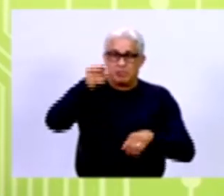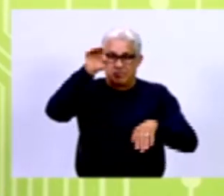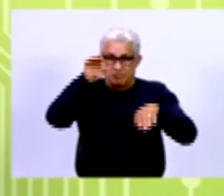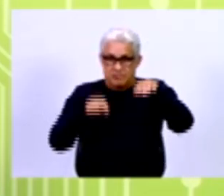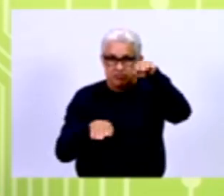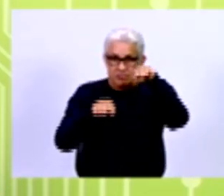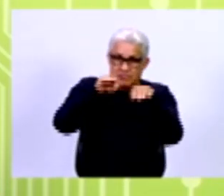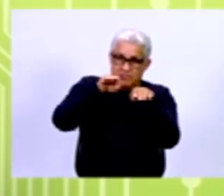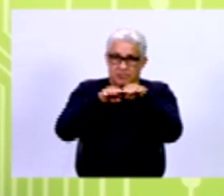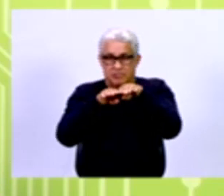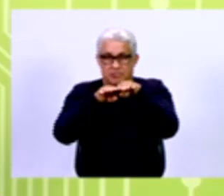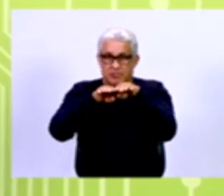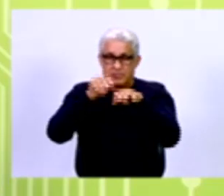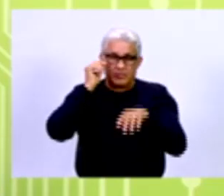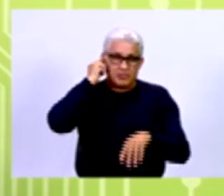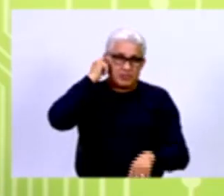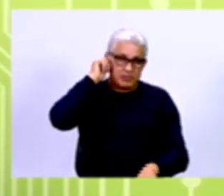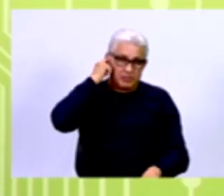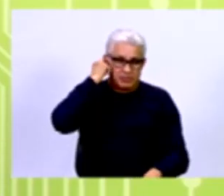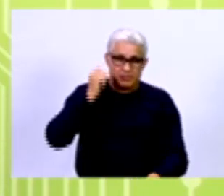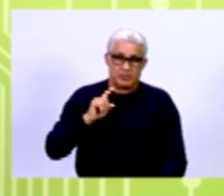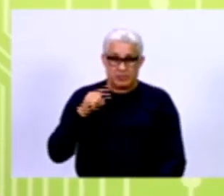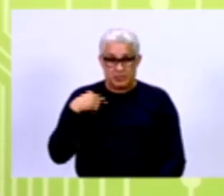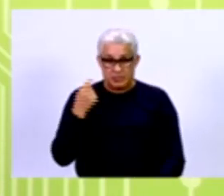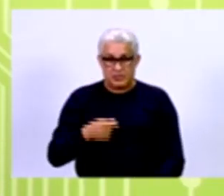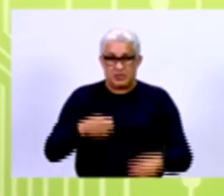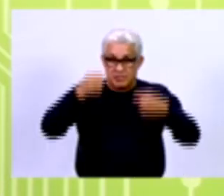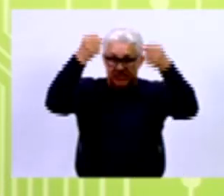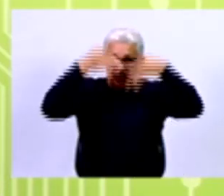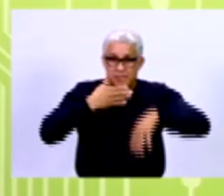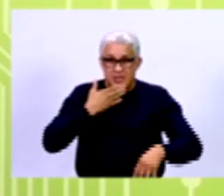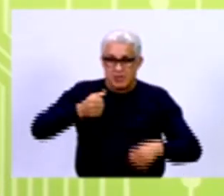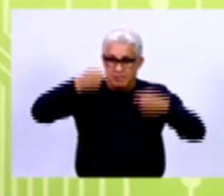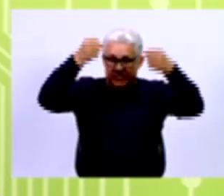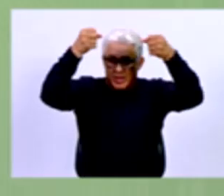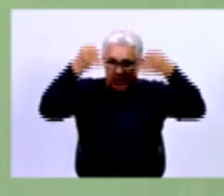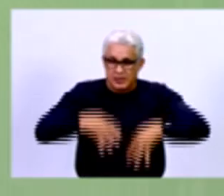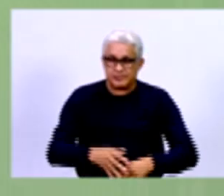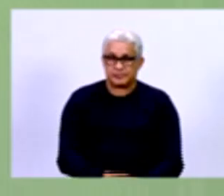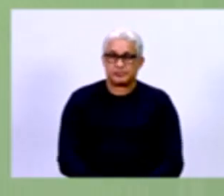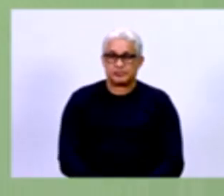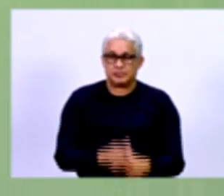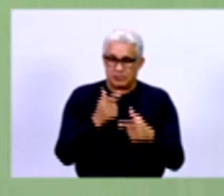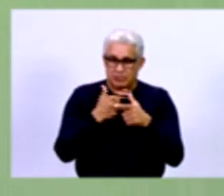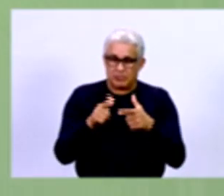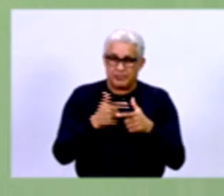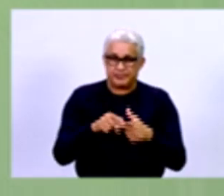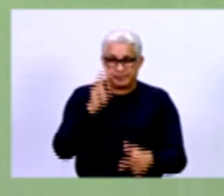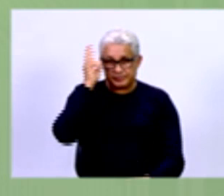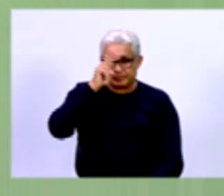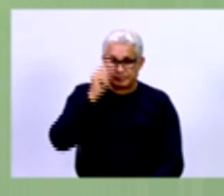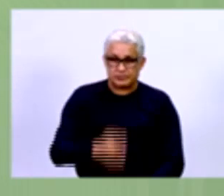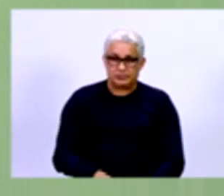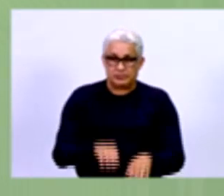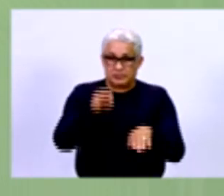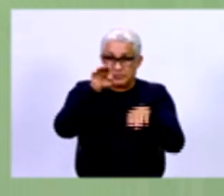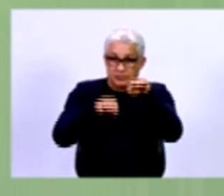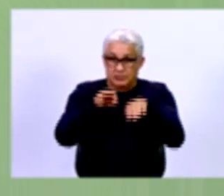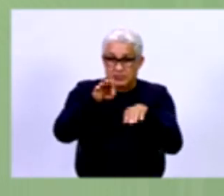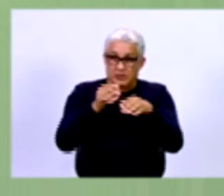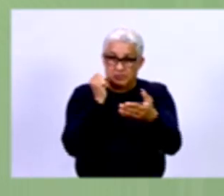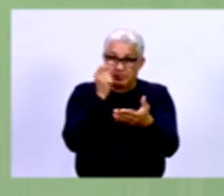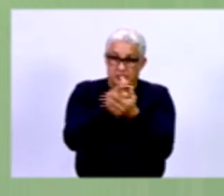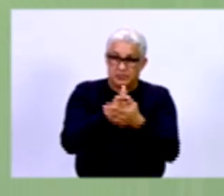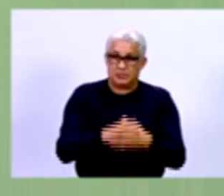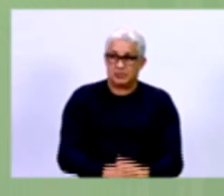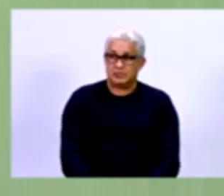Mas não é bem assim. Nós vamos esclarecer melhor essa situação. Então, lembrando que o balanço de pagamento registra, como